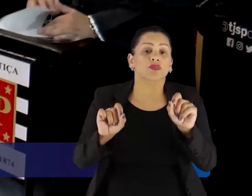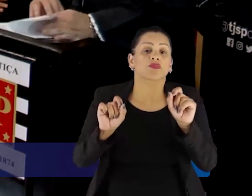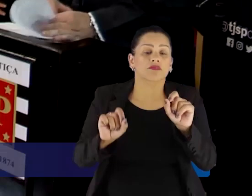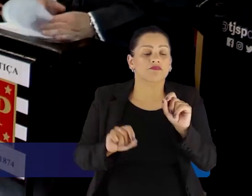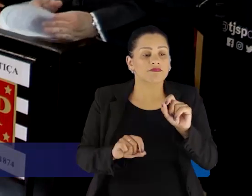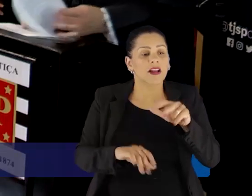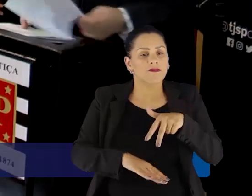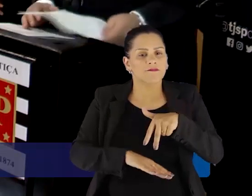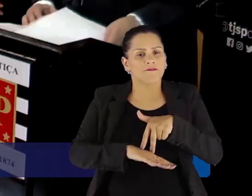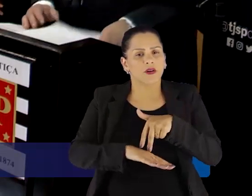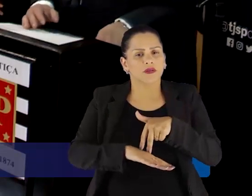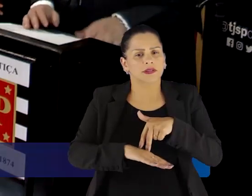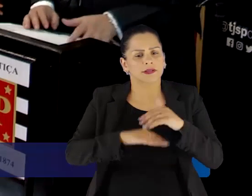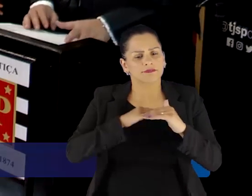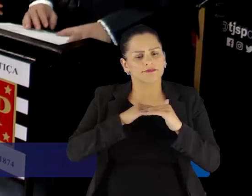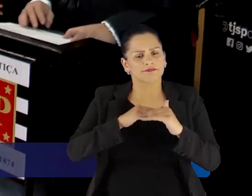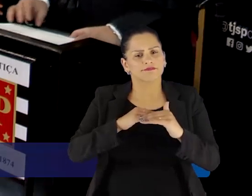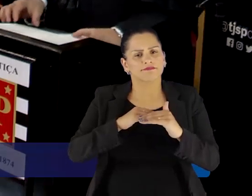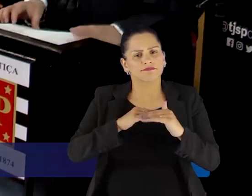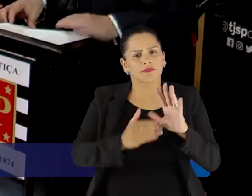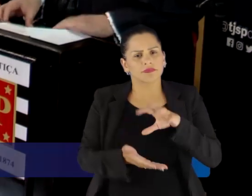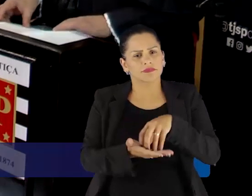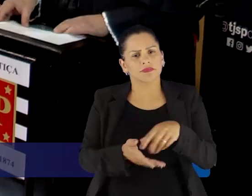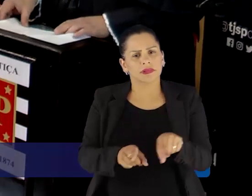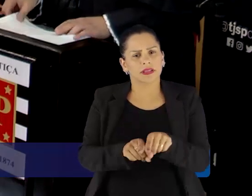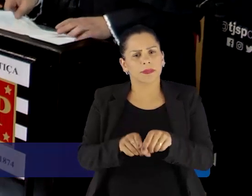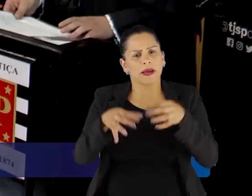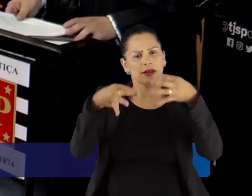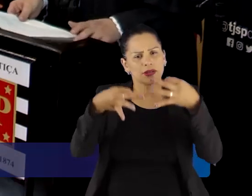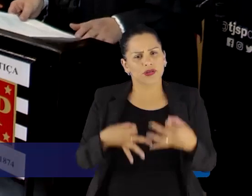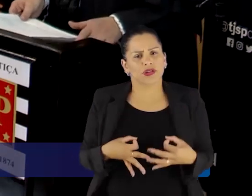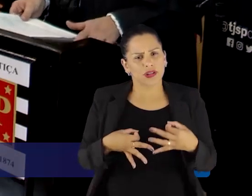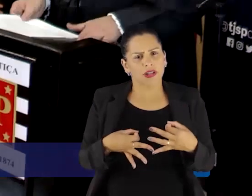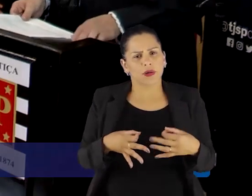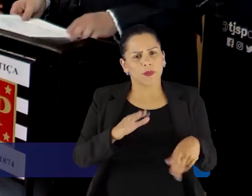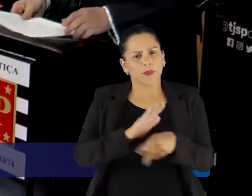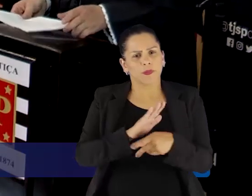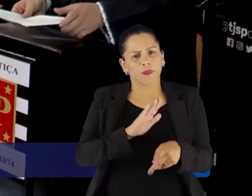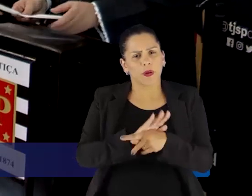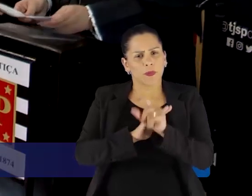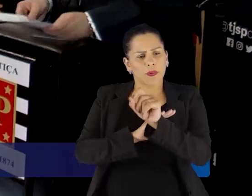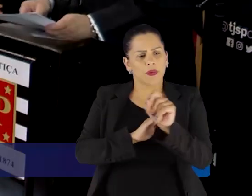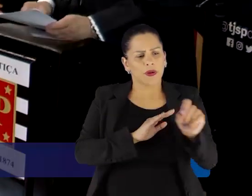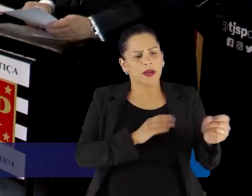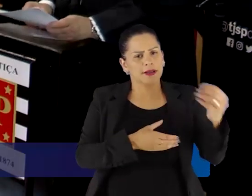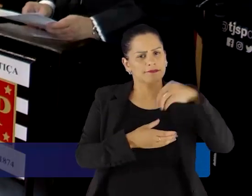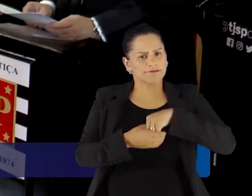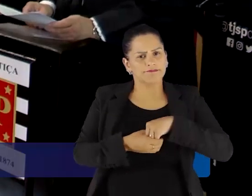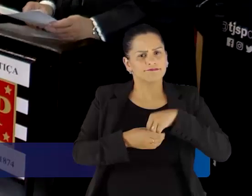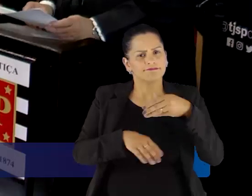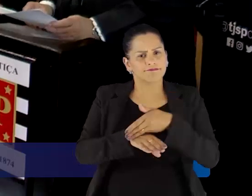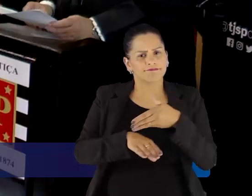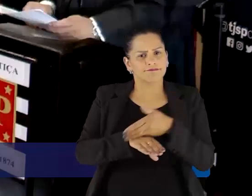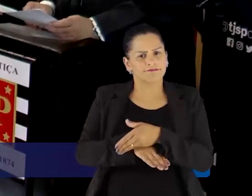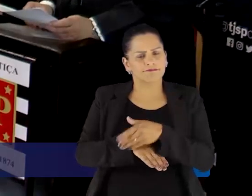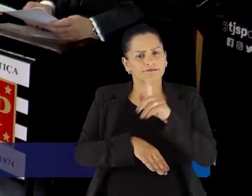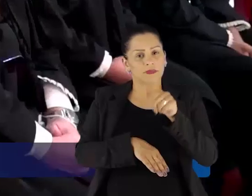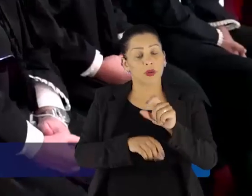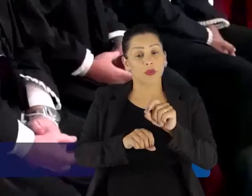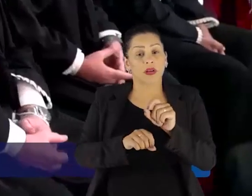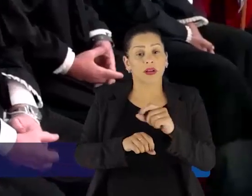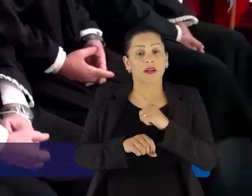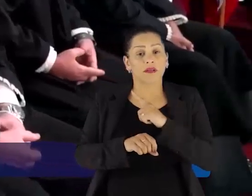e da retidão dos nossos gloriosos melos é o culto de atributos com a